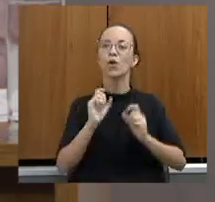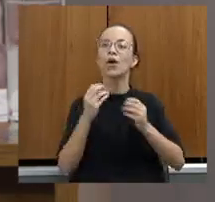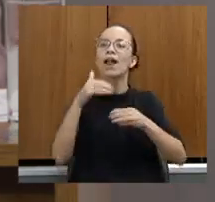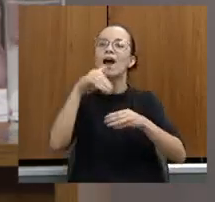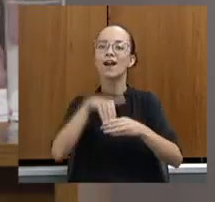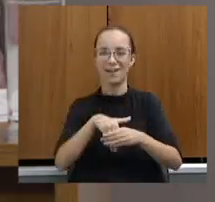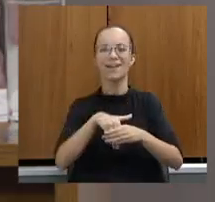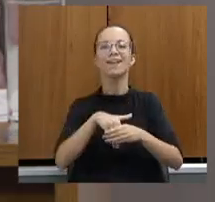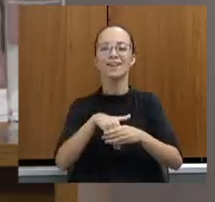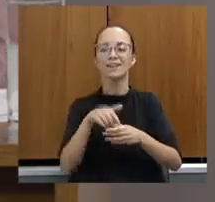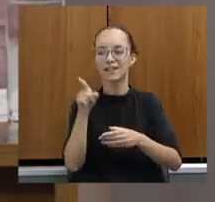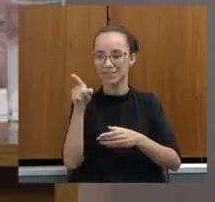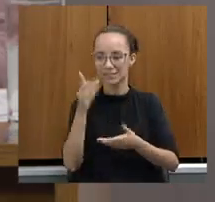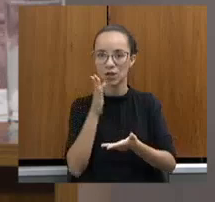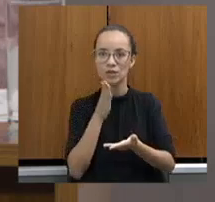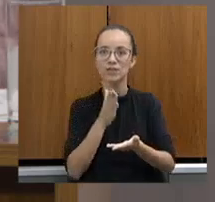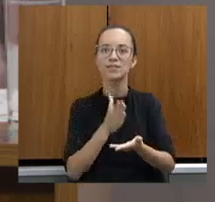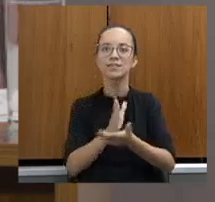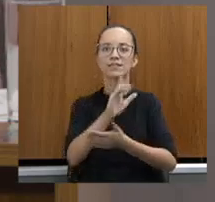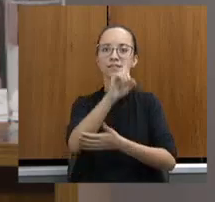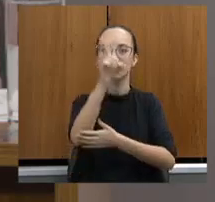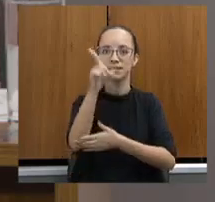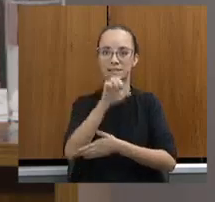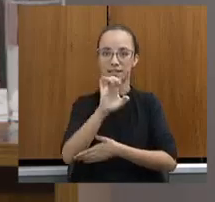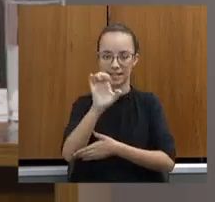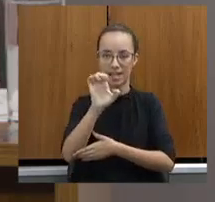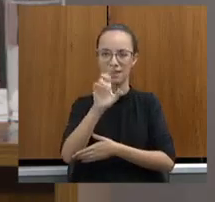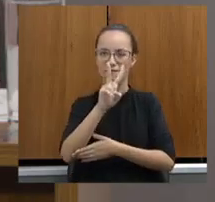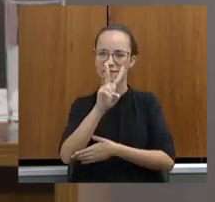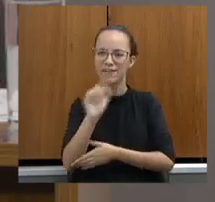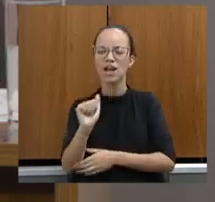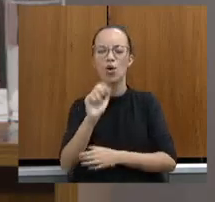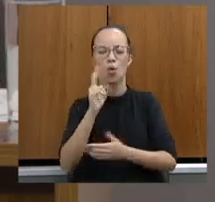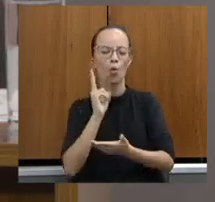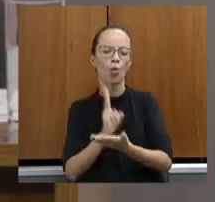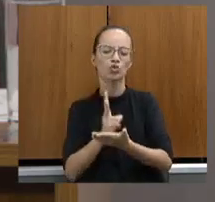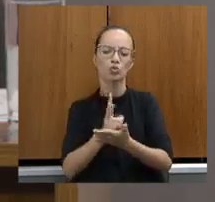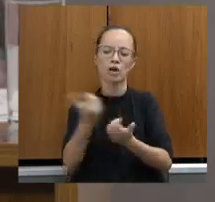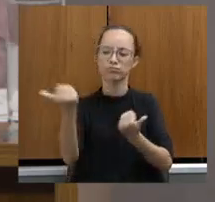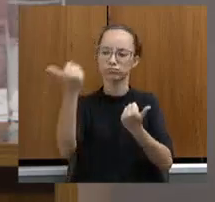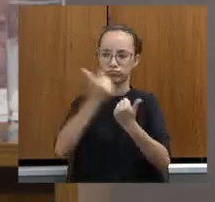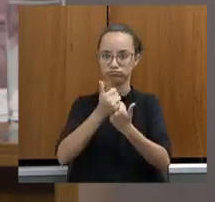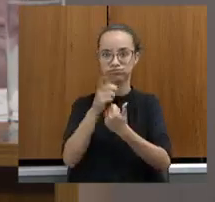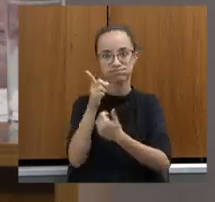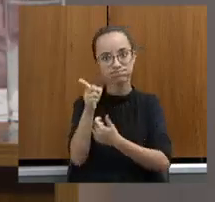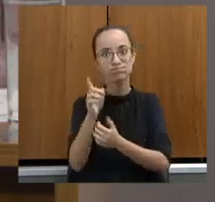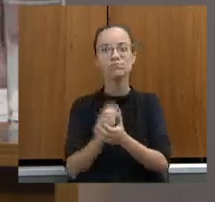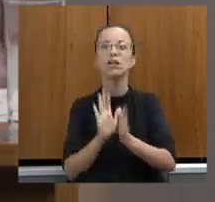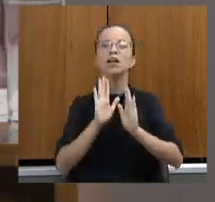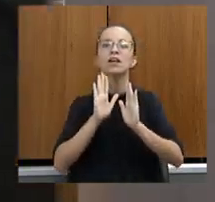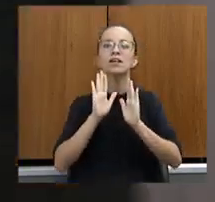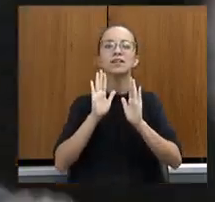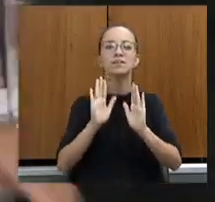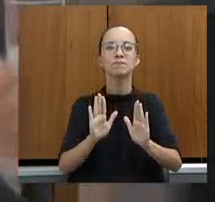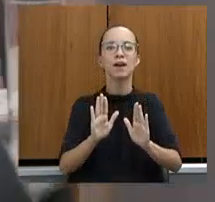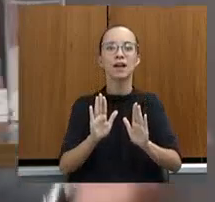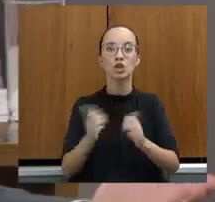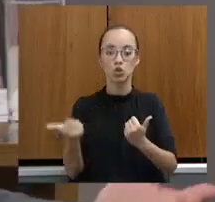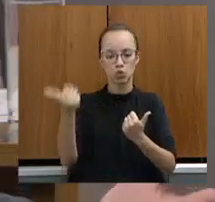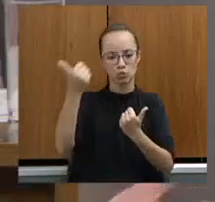agora em nome do nosso zela viola que com certeza seguirá né o seu caminho mas que não de forma nenhuma